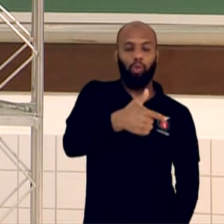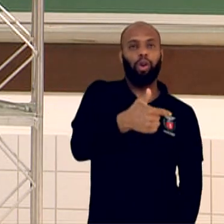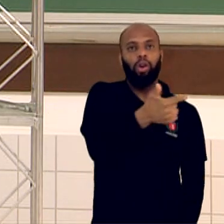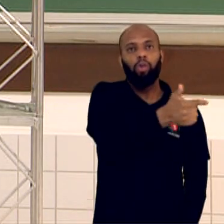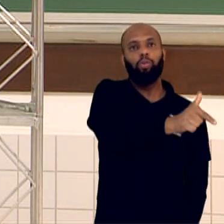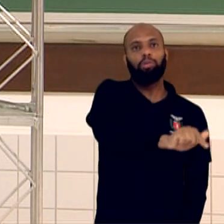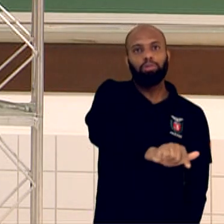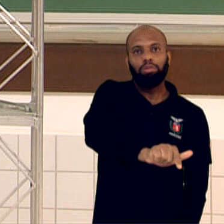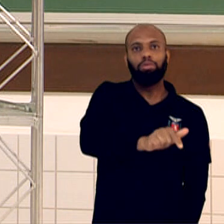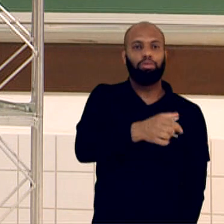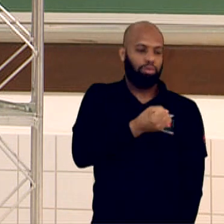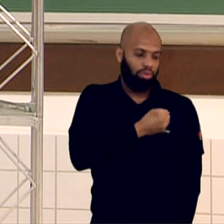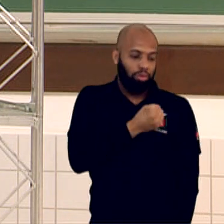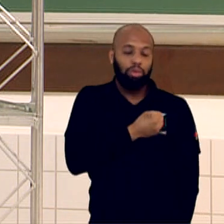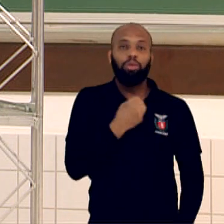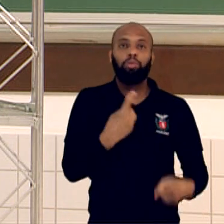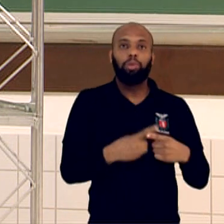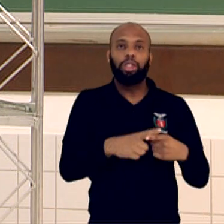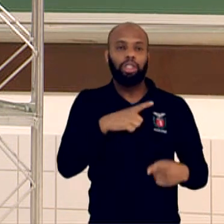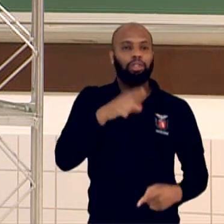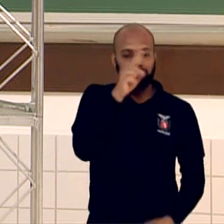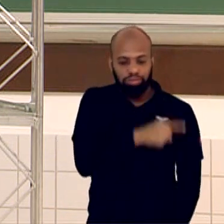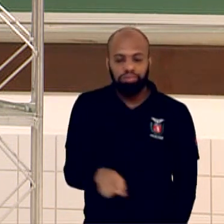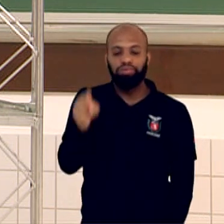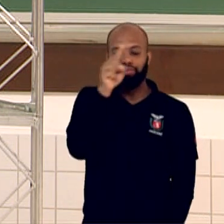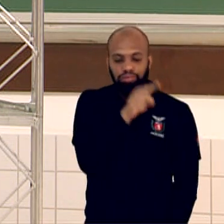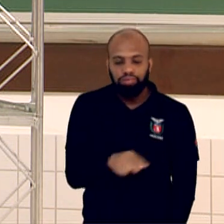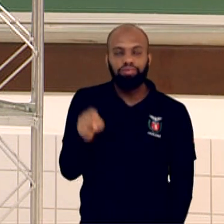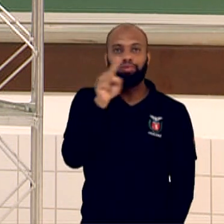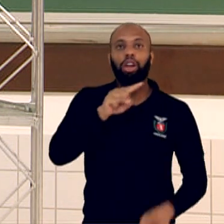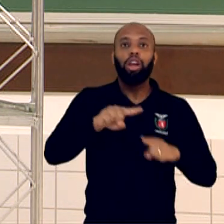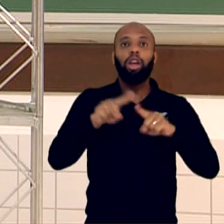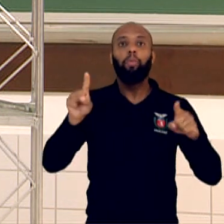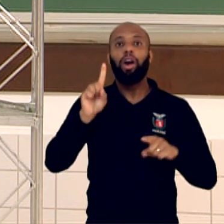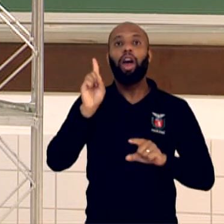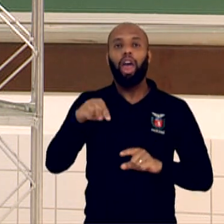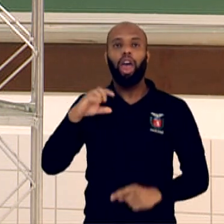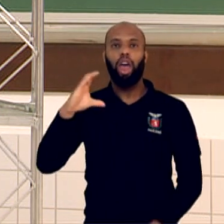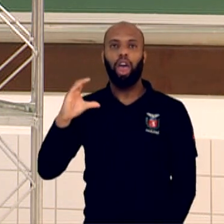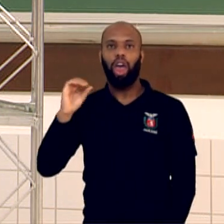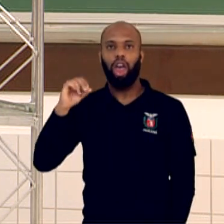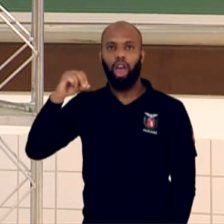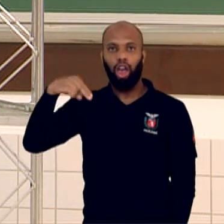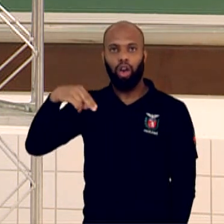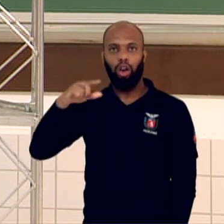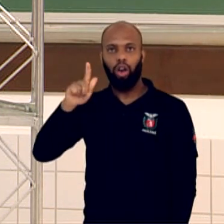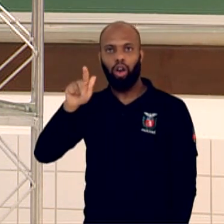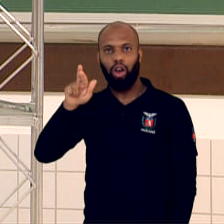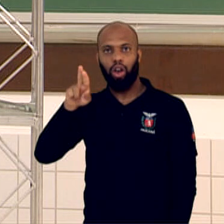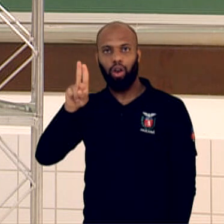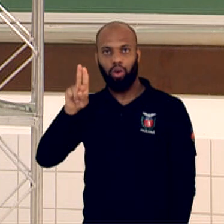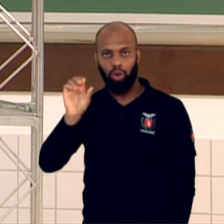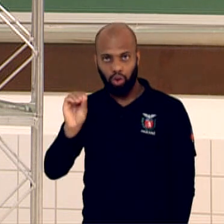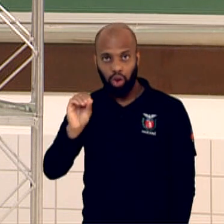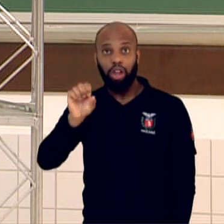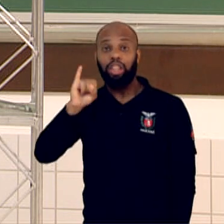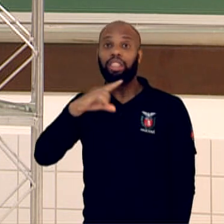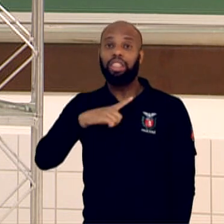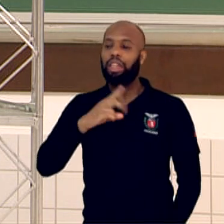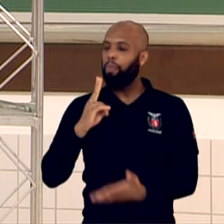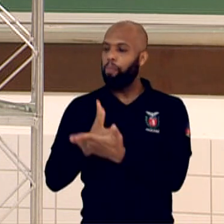né, no sentido numérico, porque ele deu mais voltas, mas ele vai ser côngruo quando possui a mesma origem e a